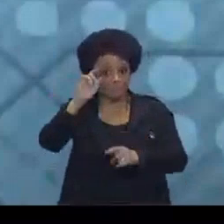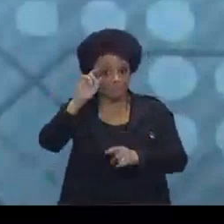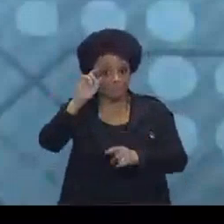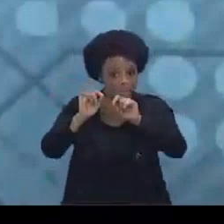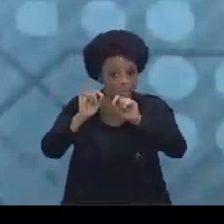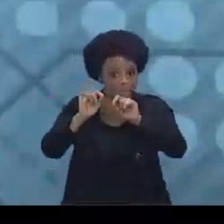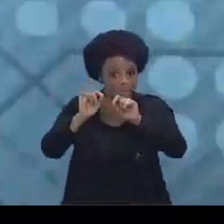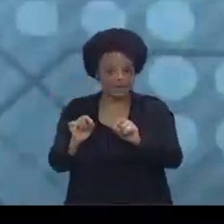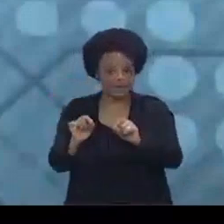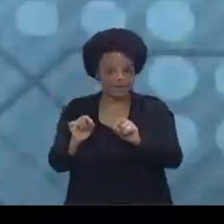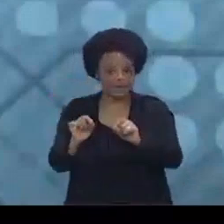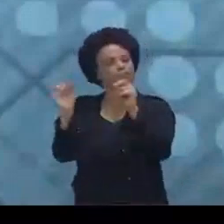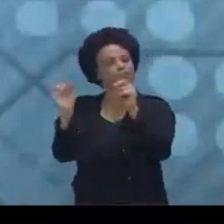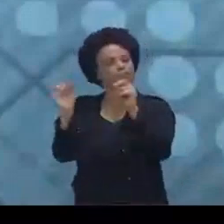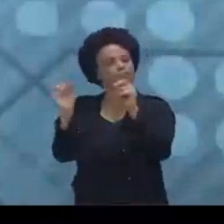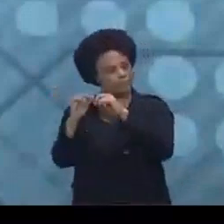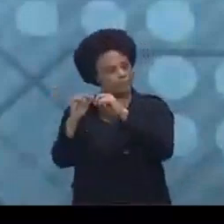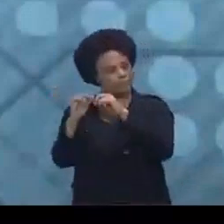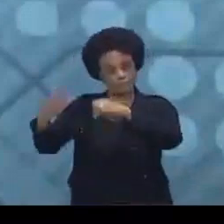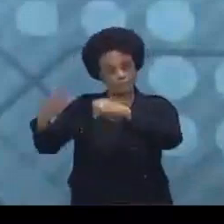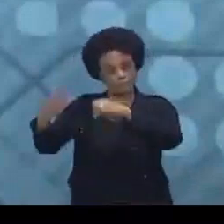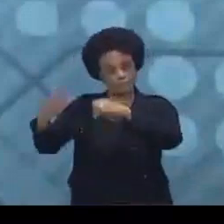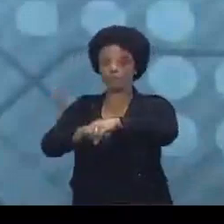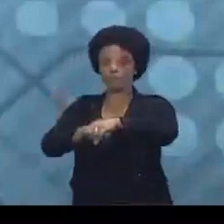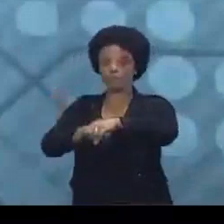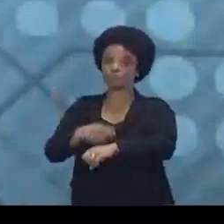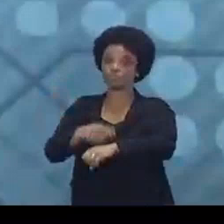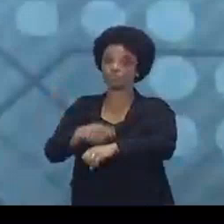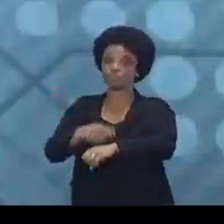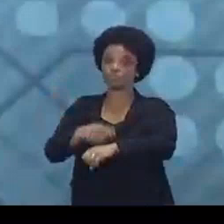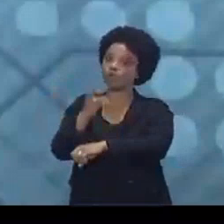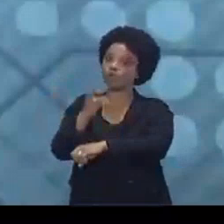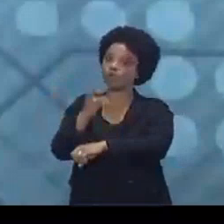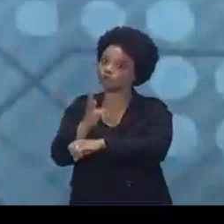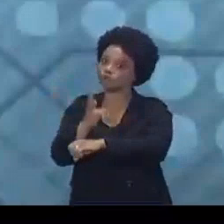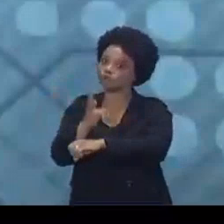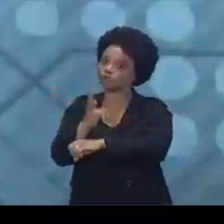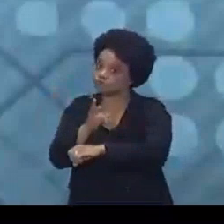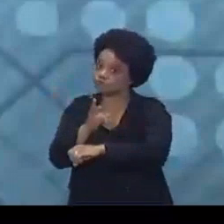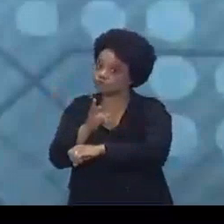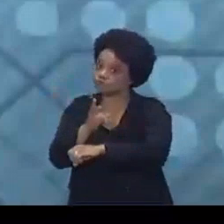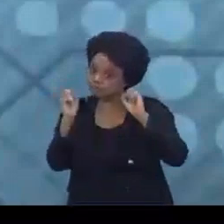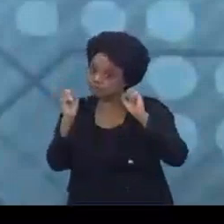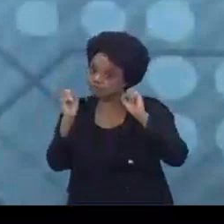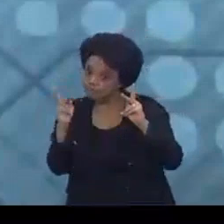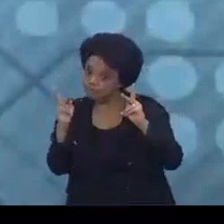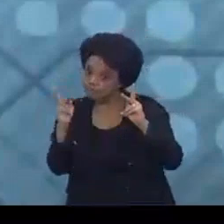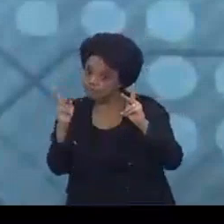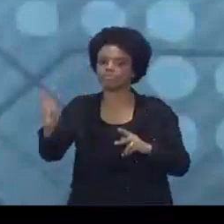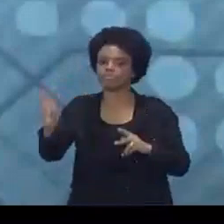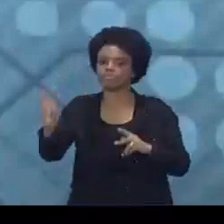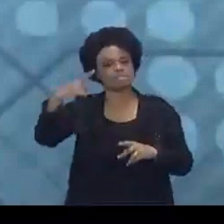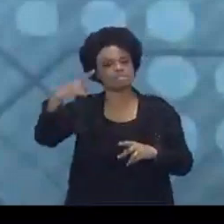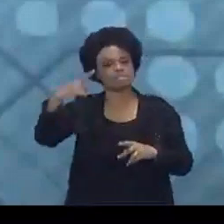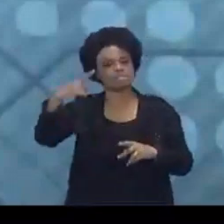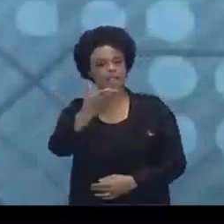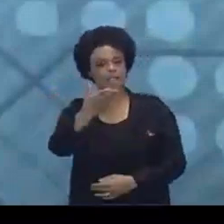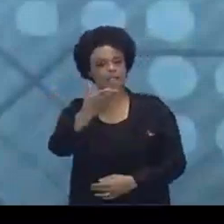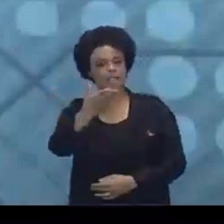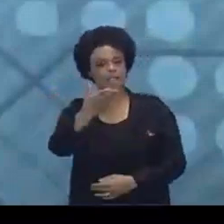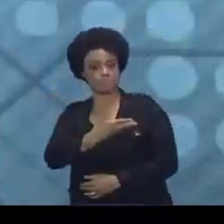você faça isso num movimento contínuo, ok? Ou seja, utilize os amigos aí, os